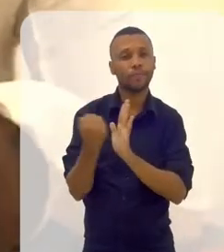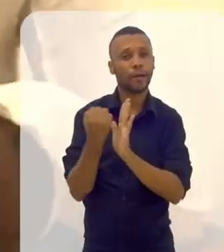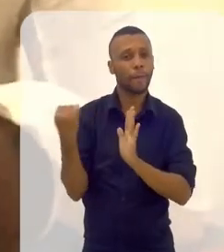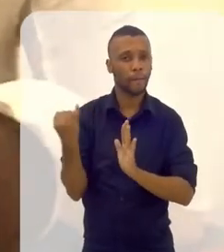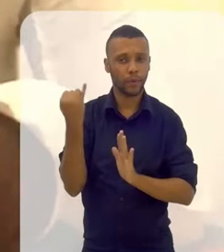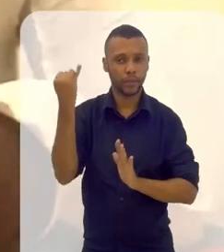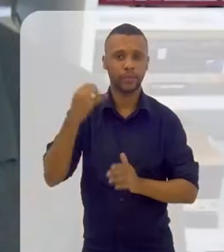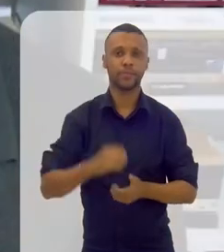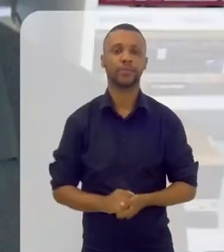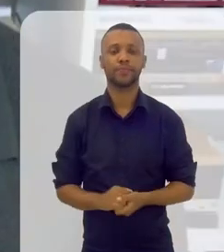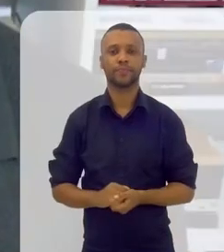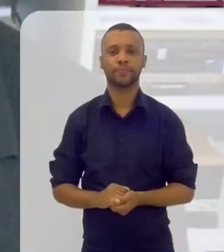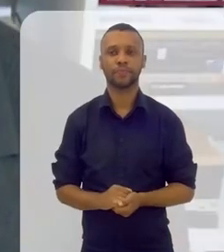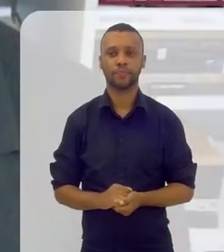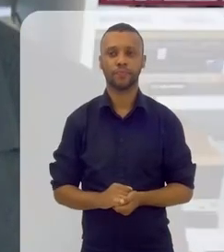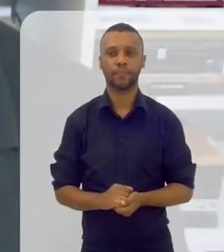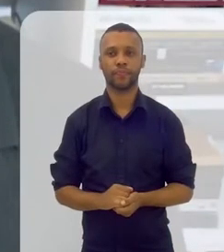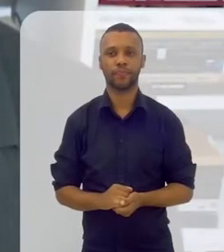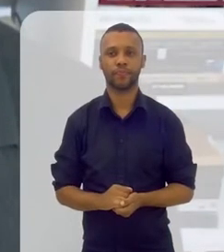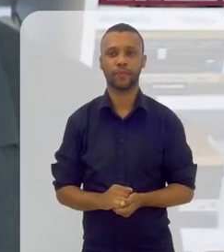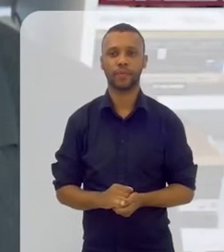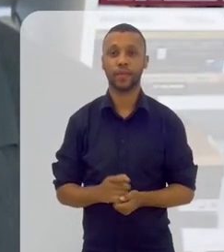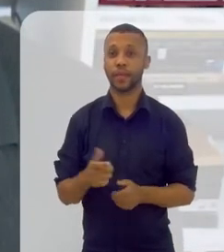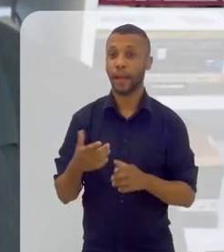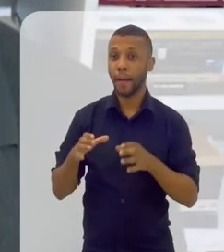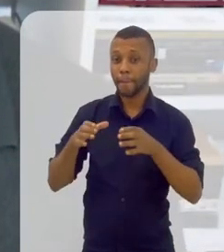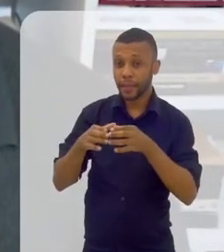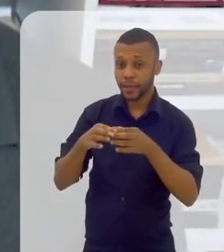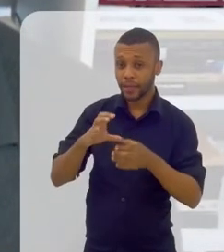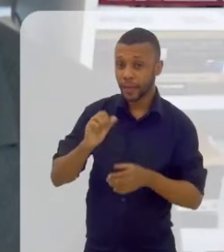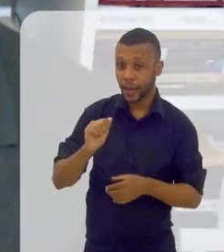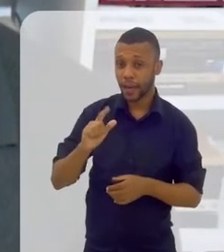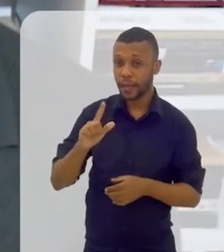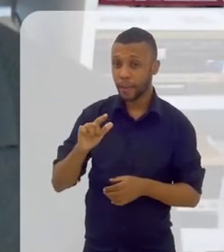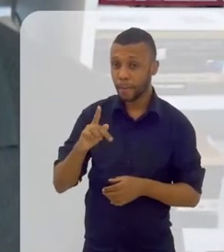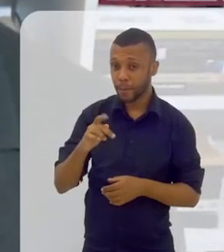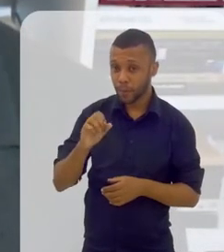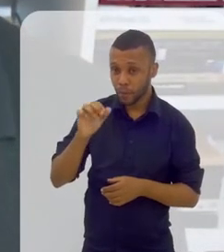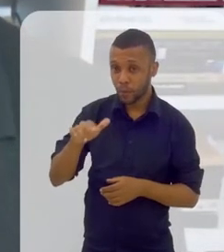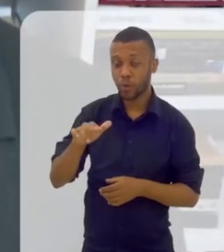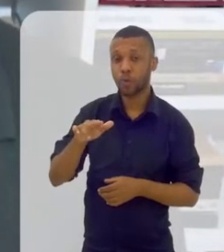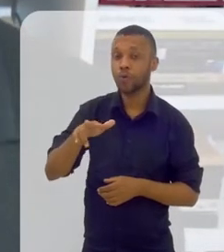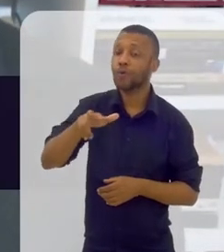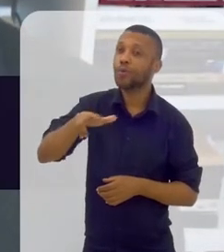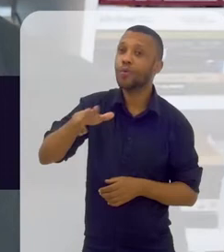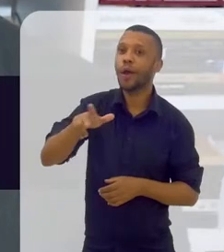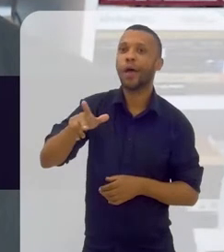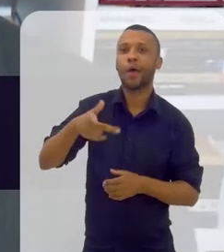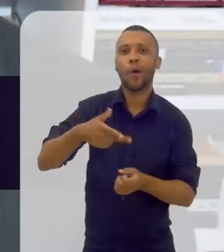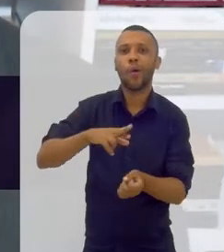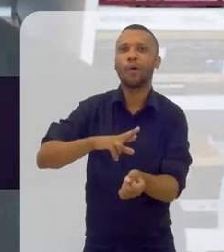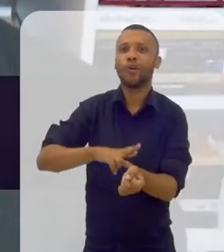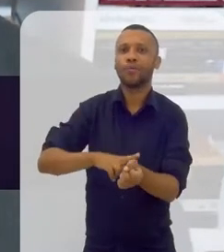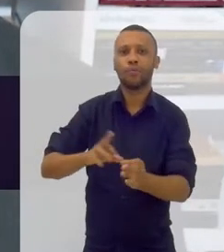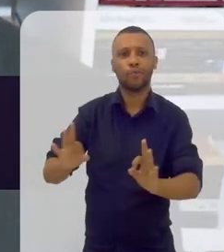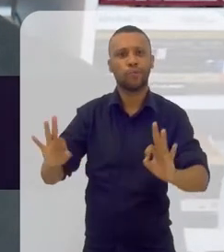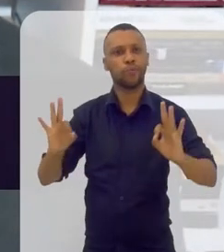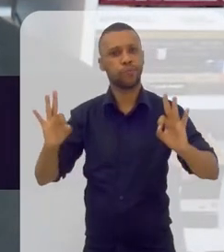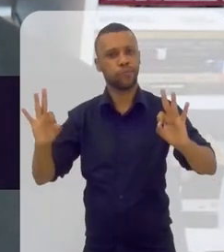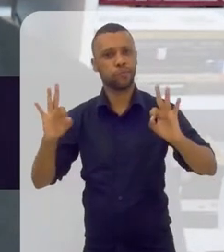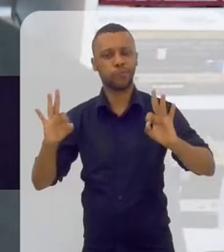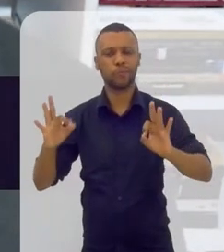importante. E o calypso, né? Porque nessa época da sua infância, o calypso já não era um ritmo